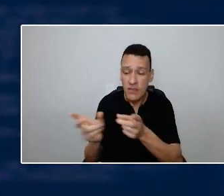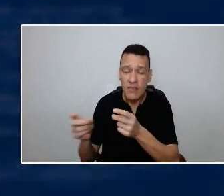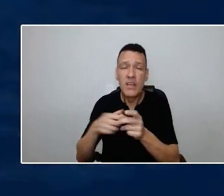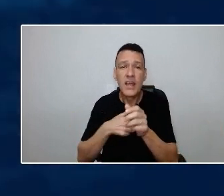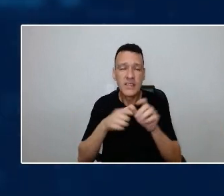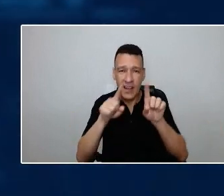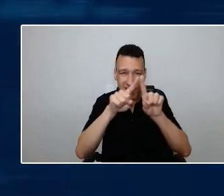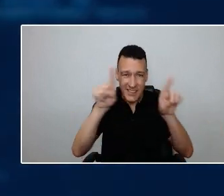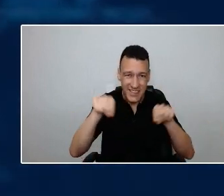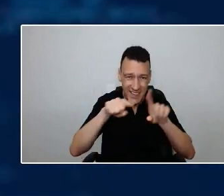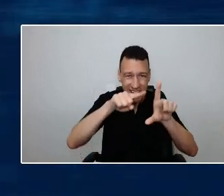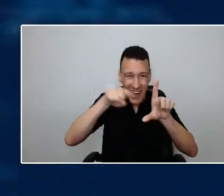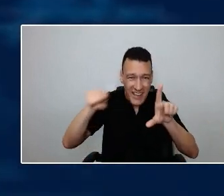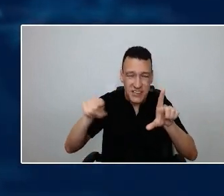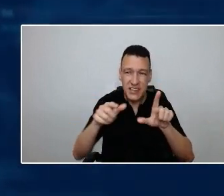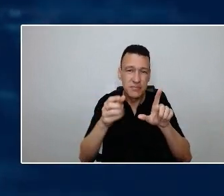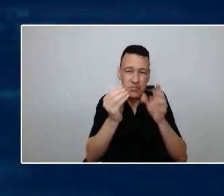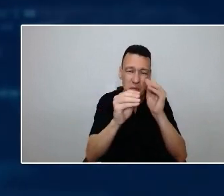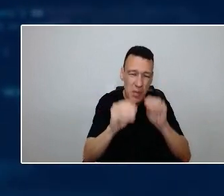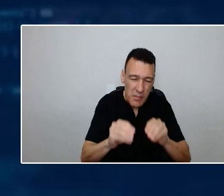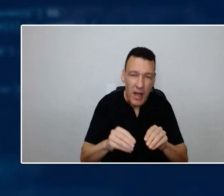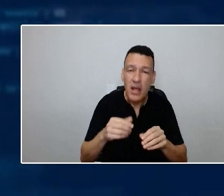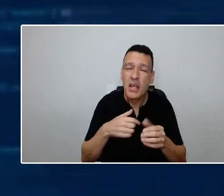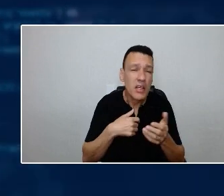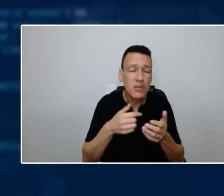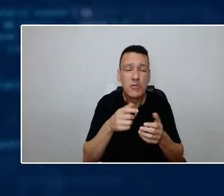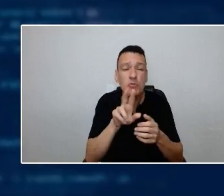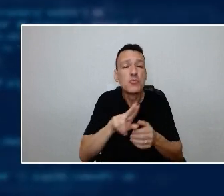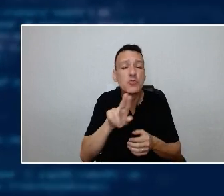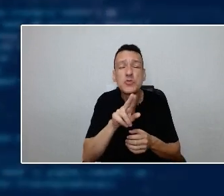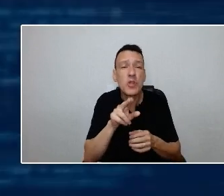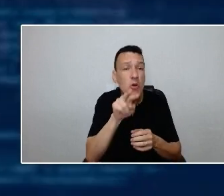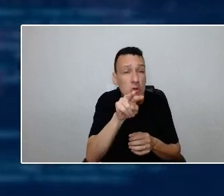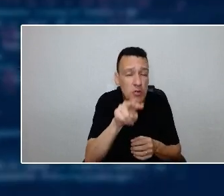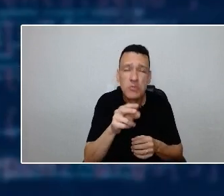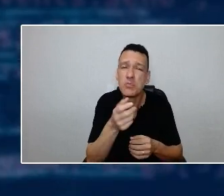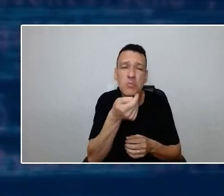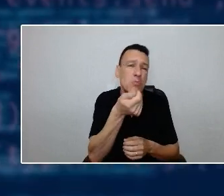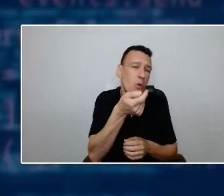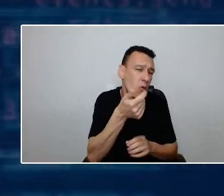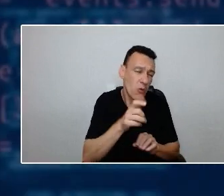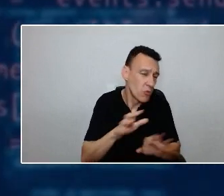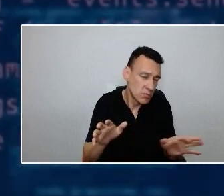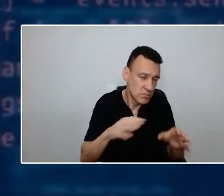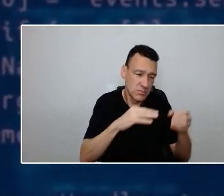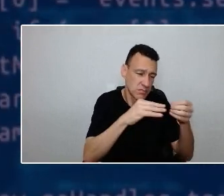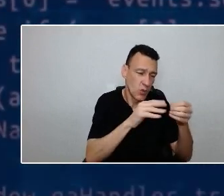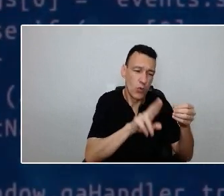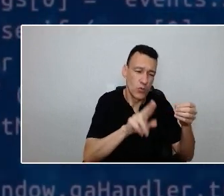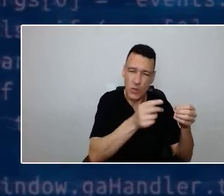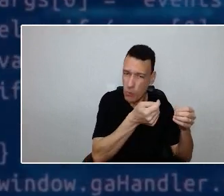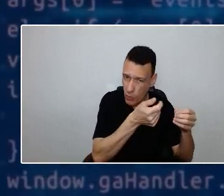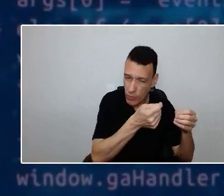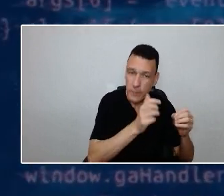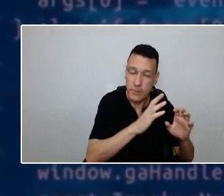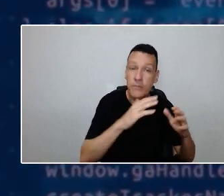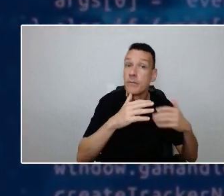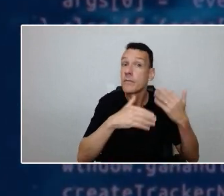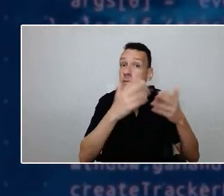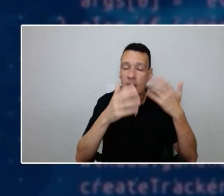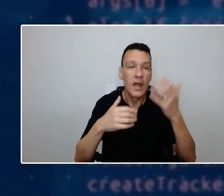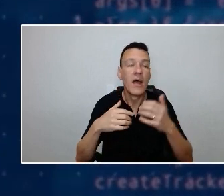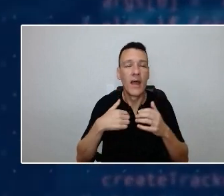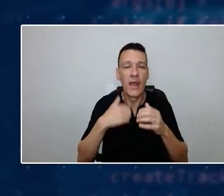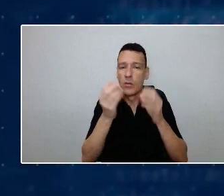tudo afim Mas de repente você comea começa a fazer um lançamento muito grande pode ser múltiplos clientes fazendo lançamento e